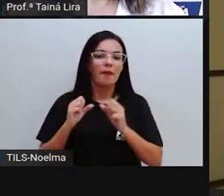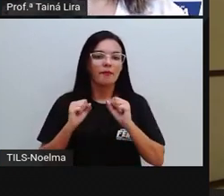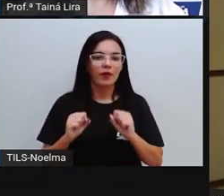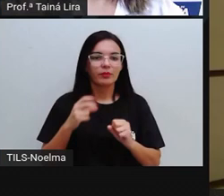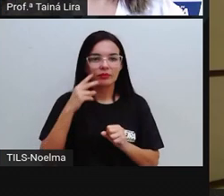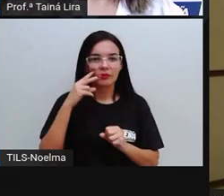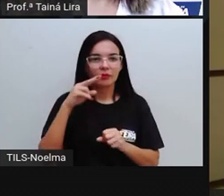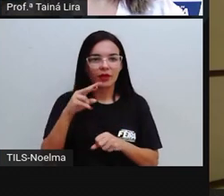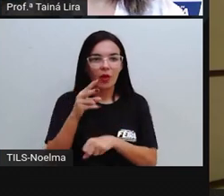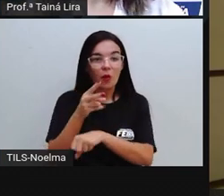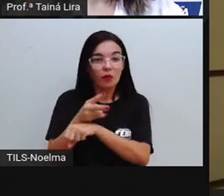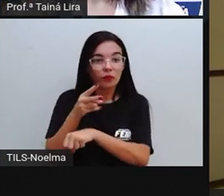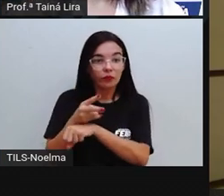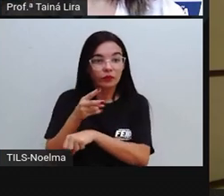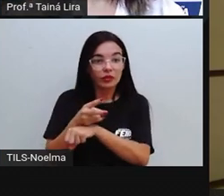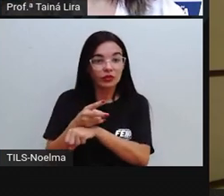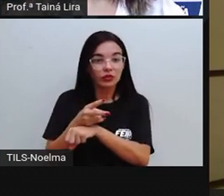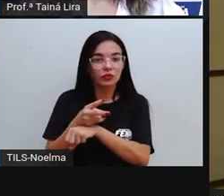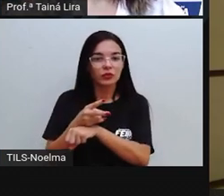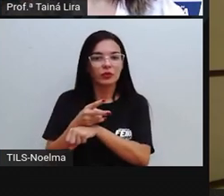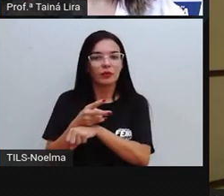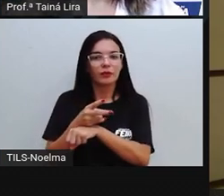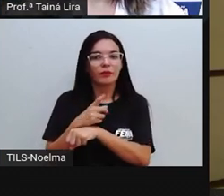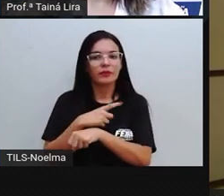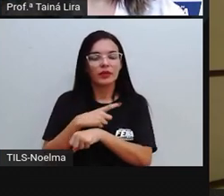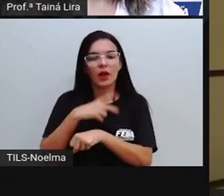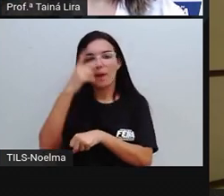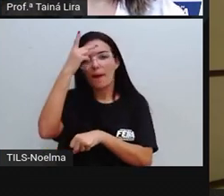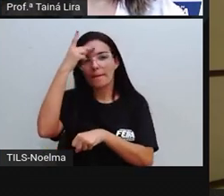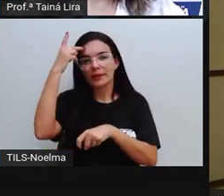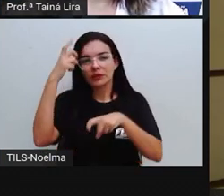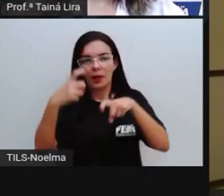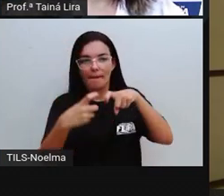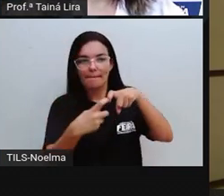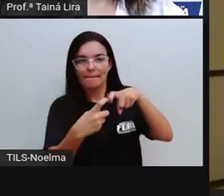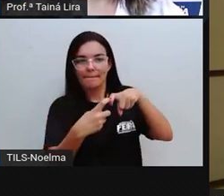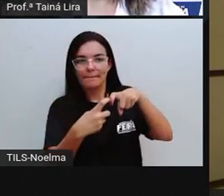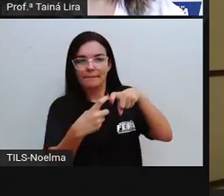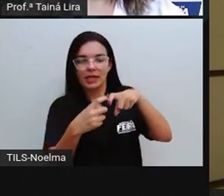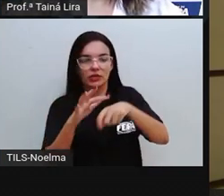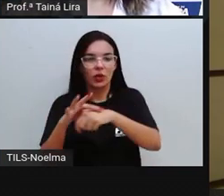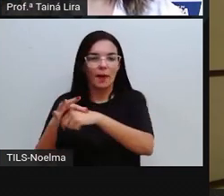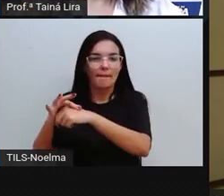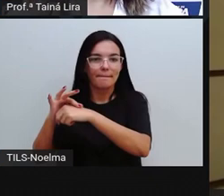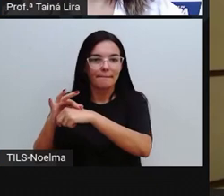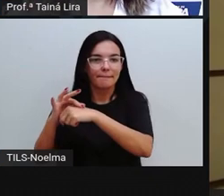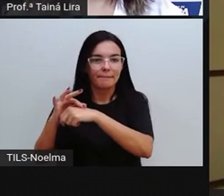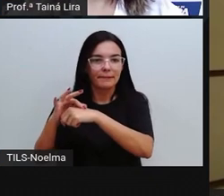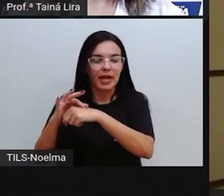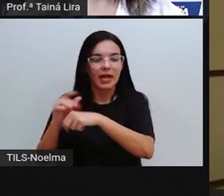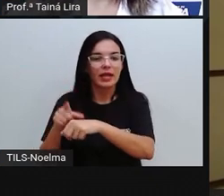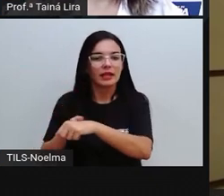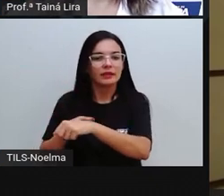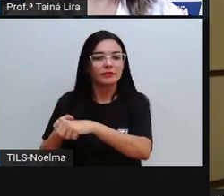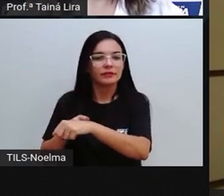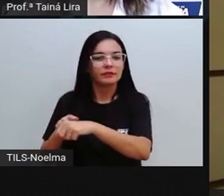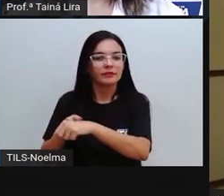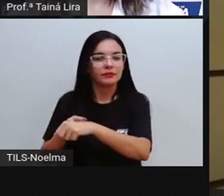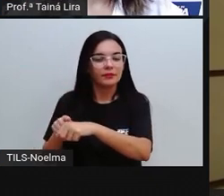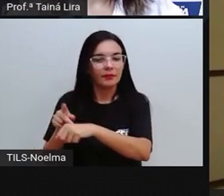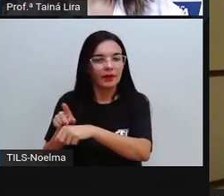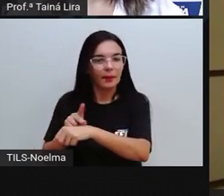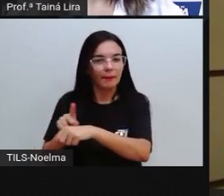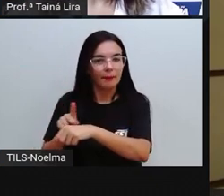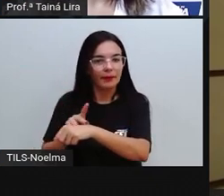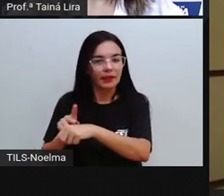esse vídeo que a Pró separou, que é um dermatologista, tá? Um médico dermatologista falando sobre os cuidados com a pele no